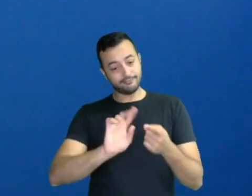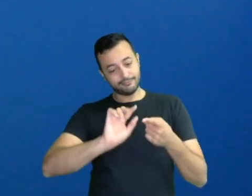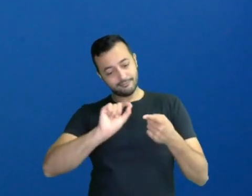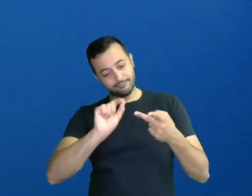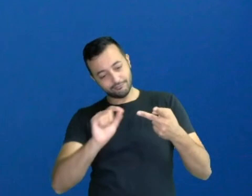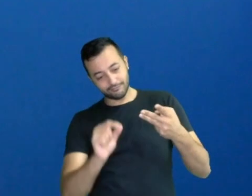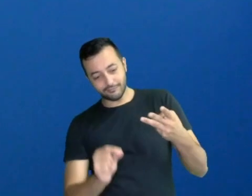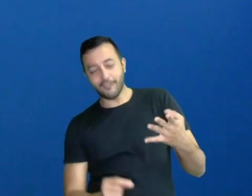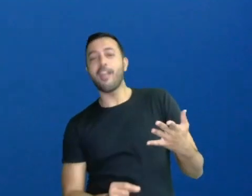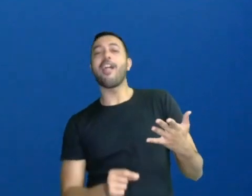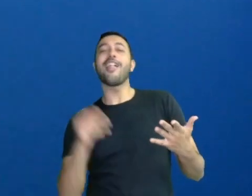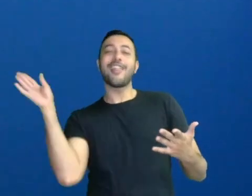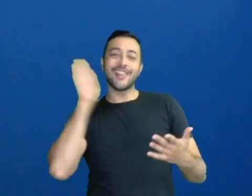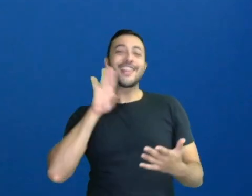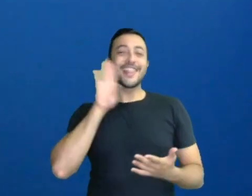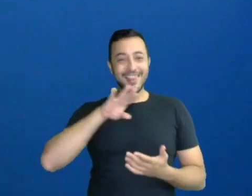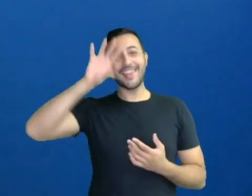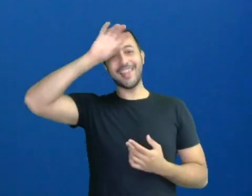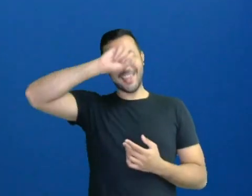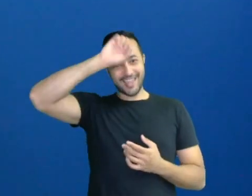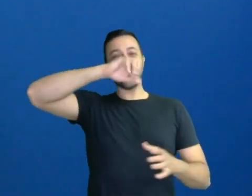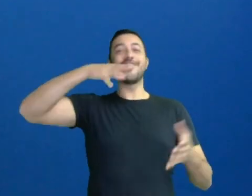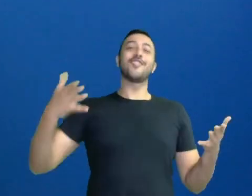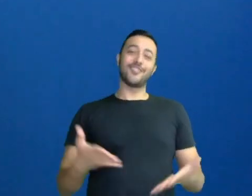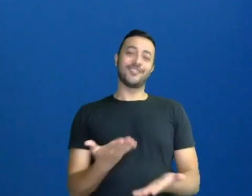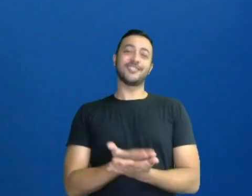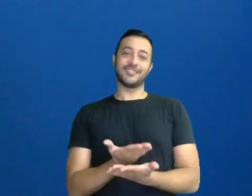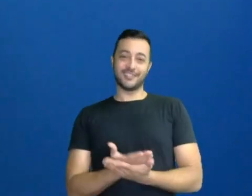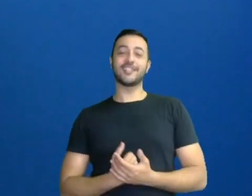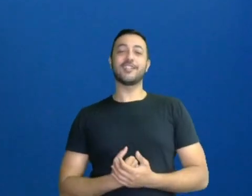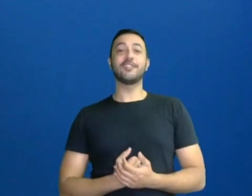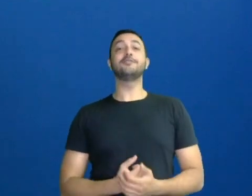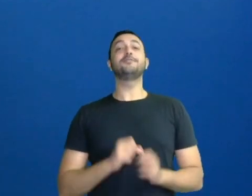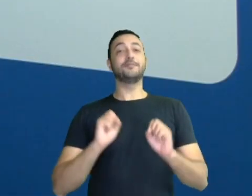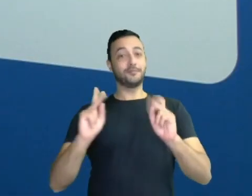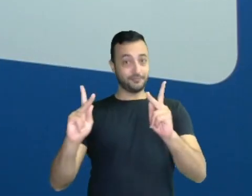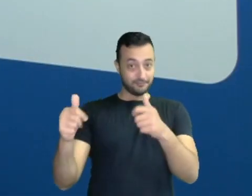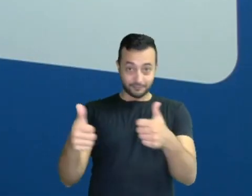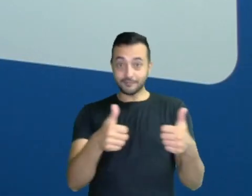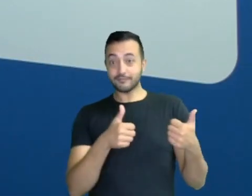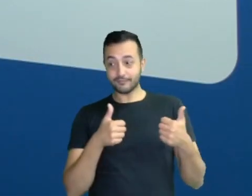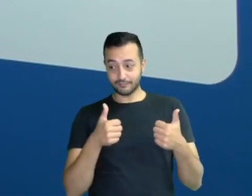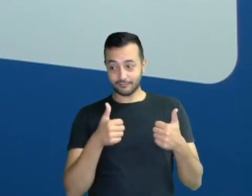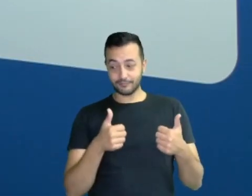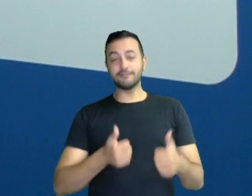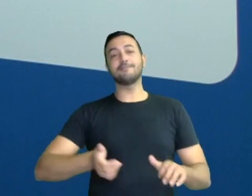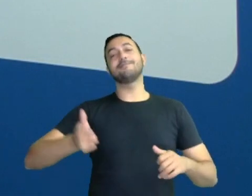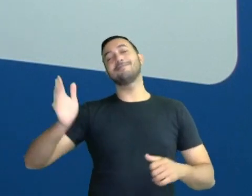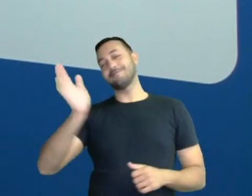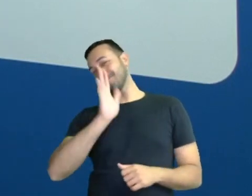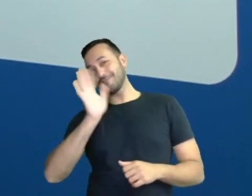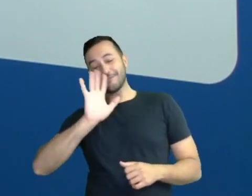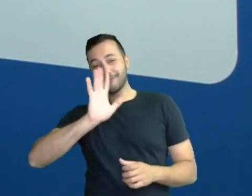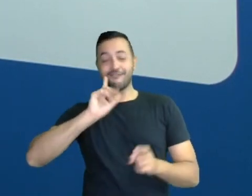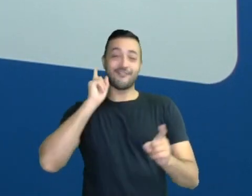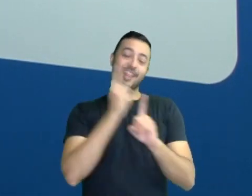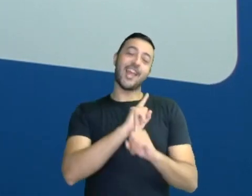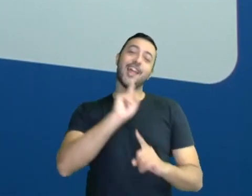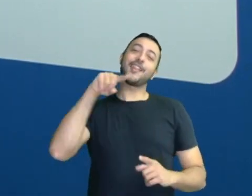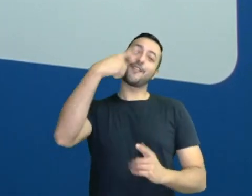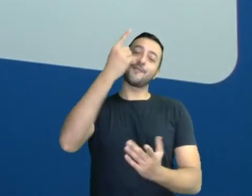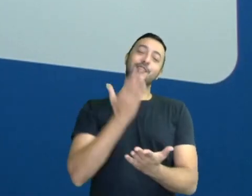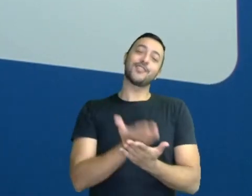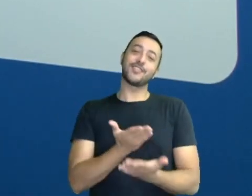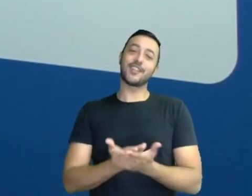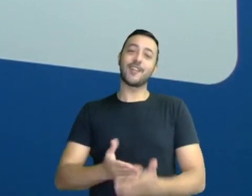Quantas coisas legais Nós aprendemos na nossa aula de hoje ok pessoal nos vemos na nossa